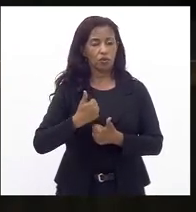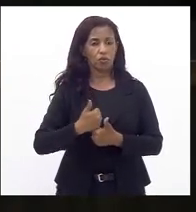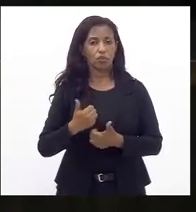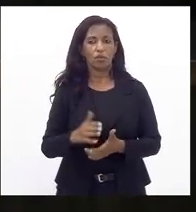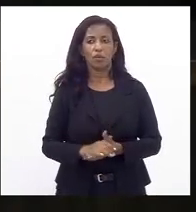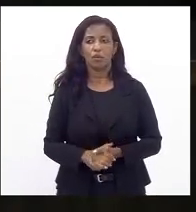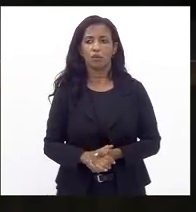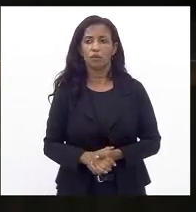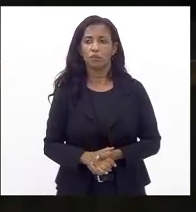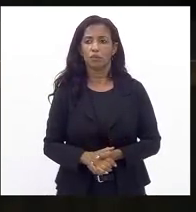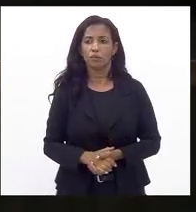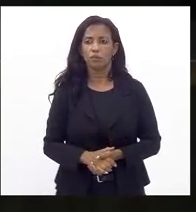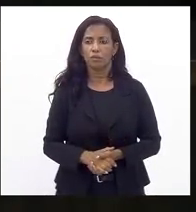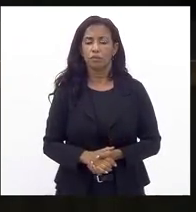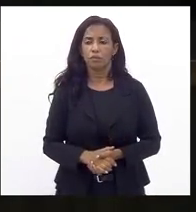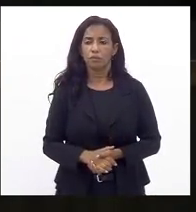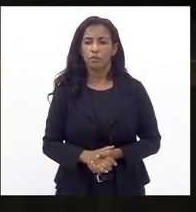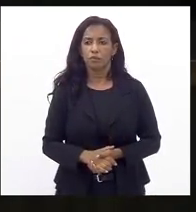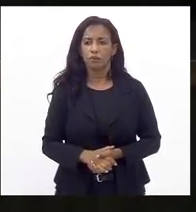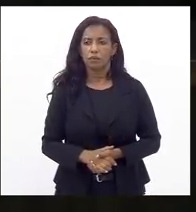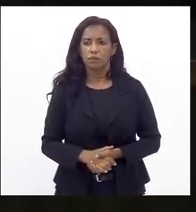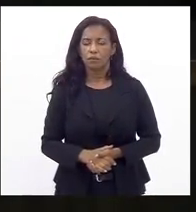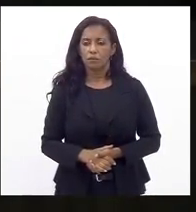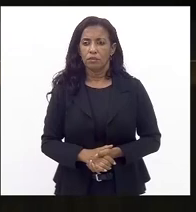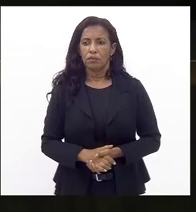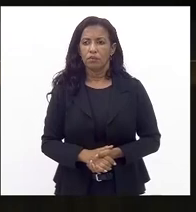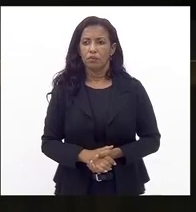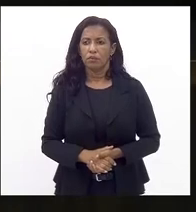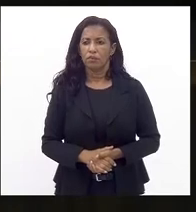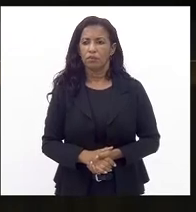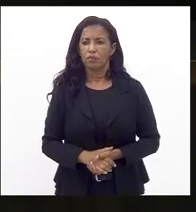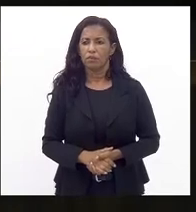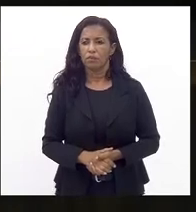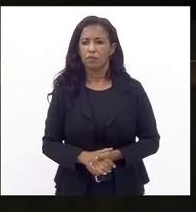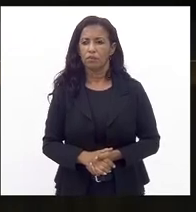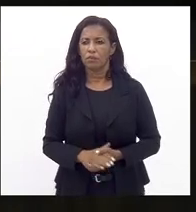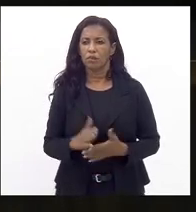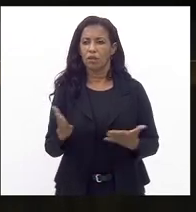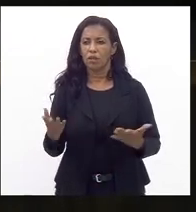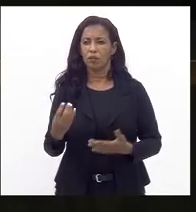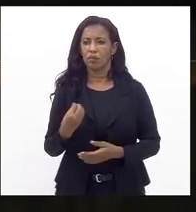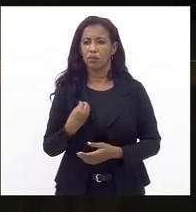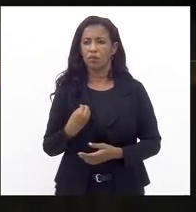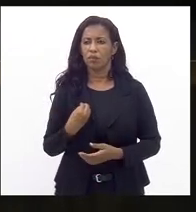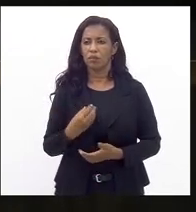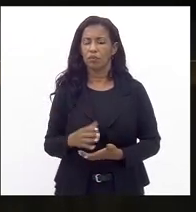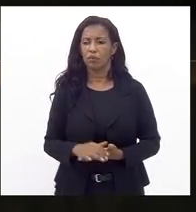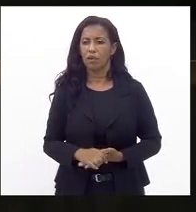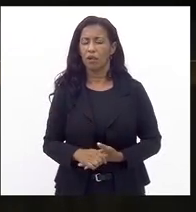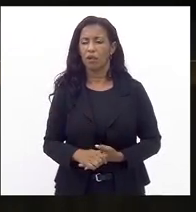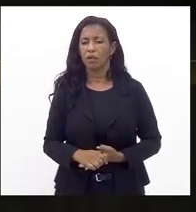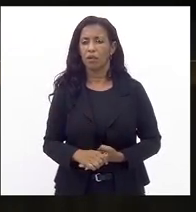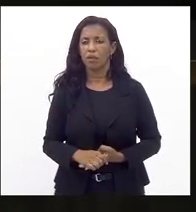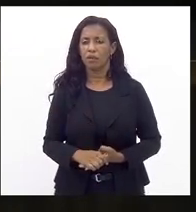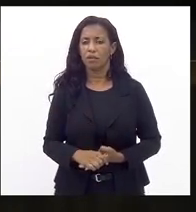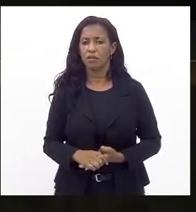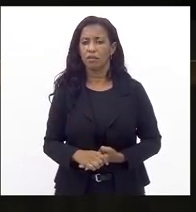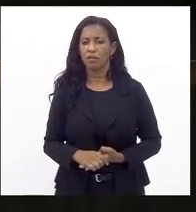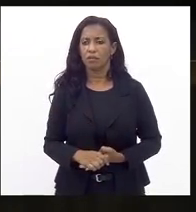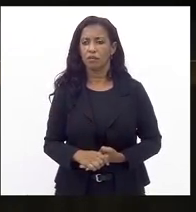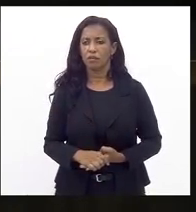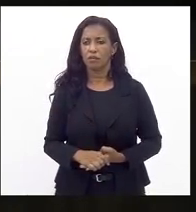da presidência interinamente ó e vou ficar por aqui e amanhã que quiser